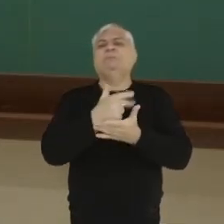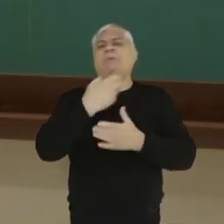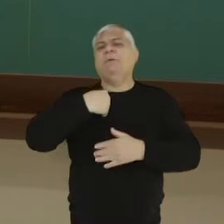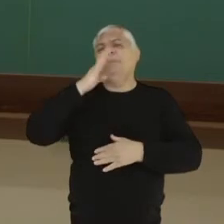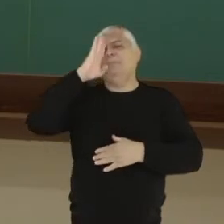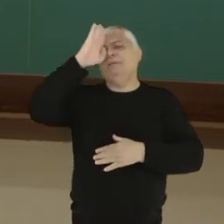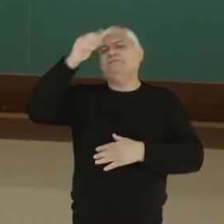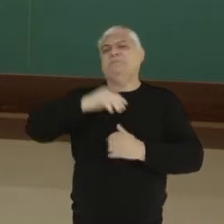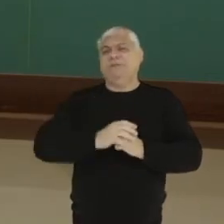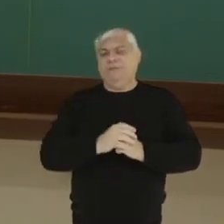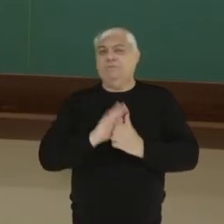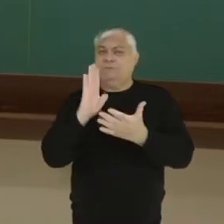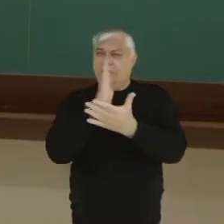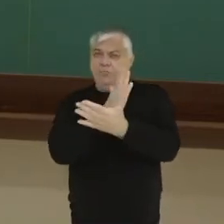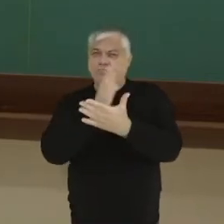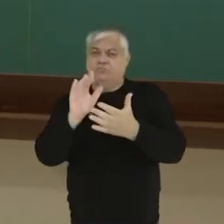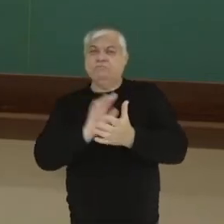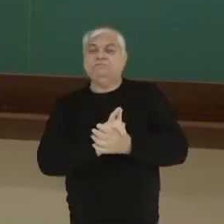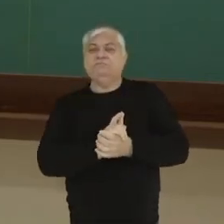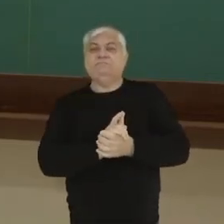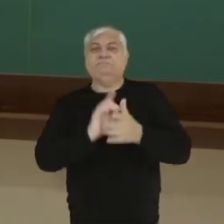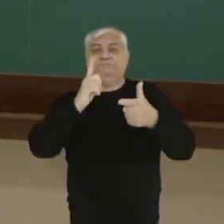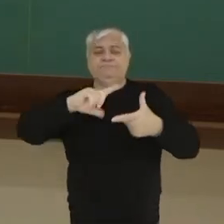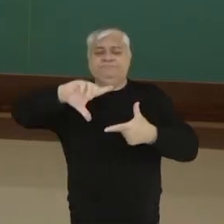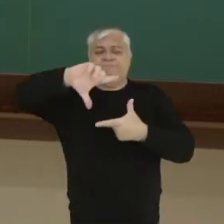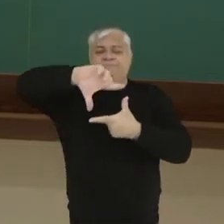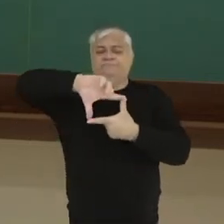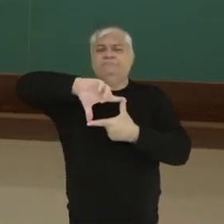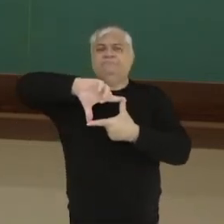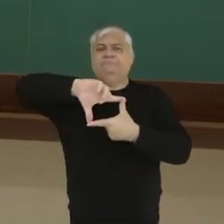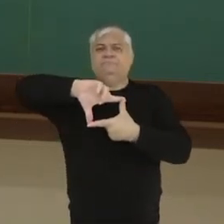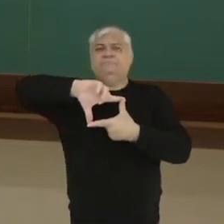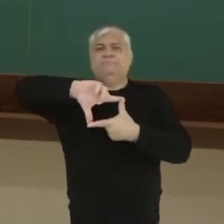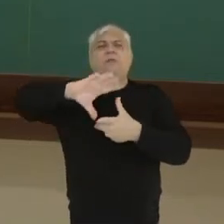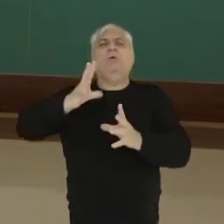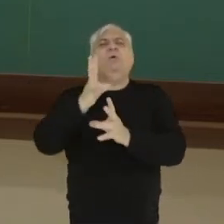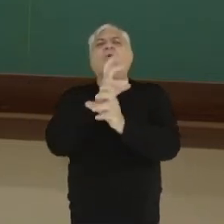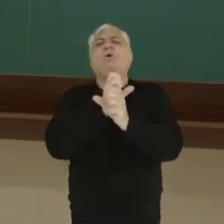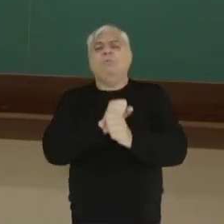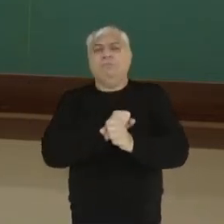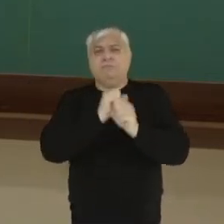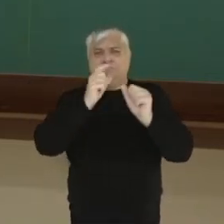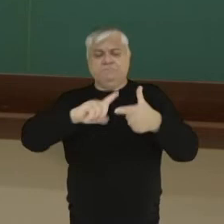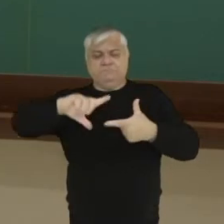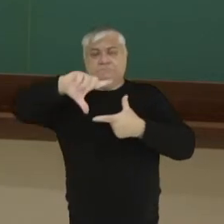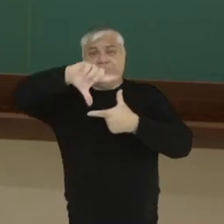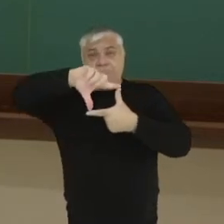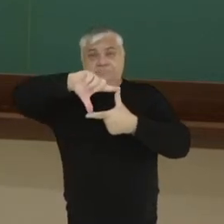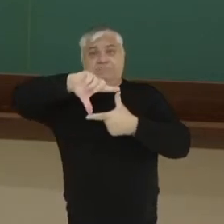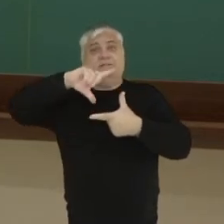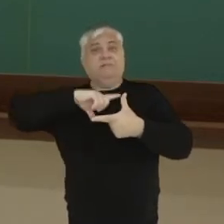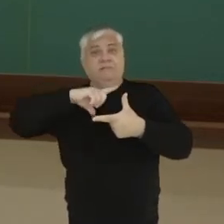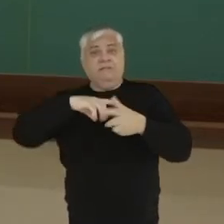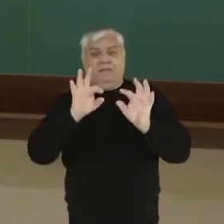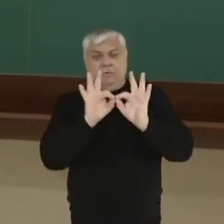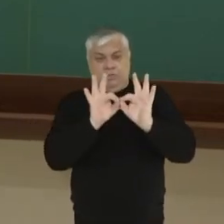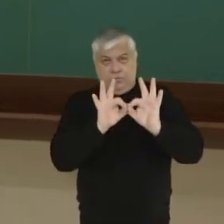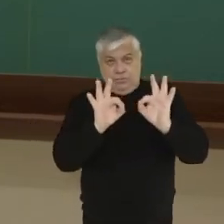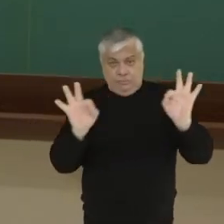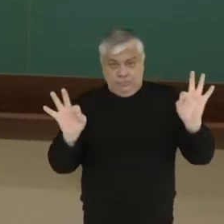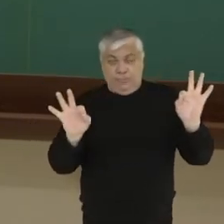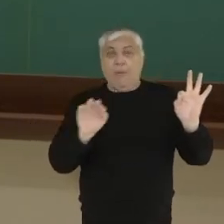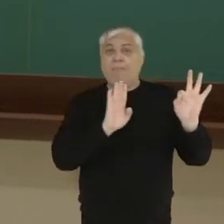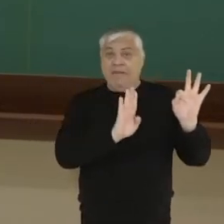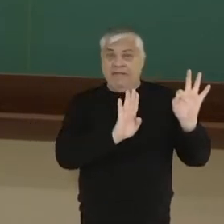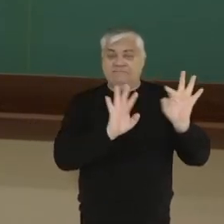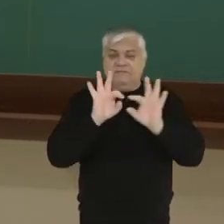tá? De algumas delas. A área do retângulo, como é que eu calculo? O retângulo, ele tem uma medida horizontal que a gente chama de base